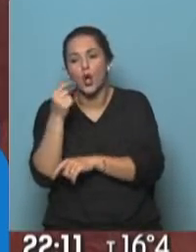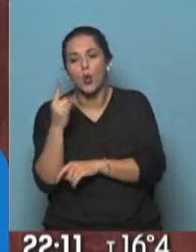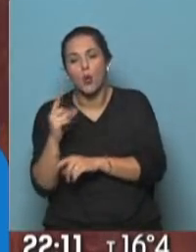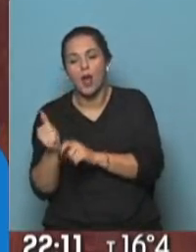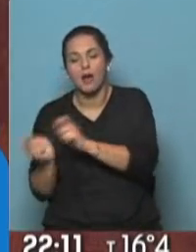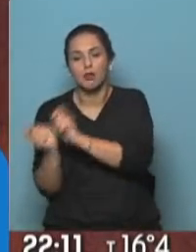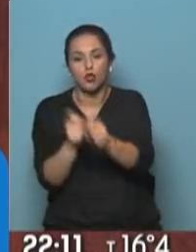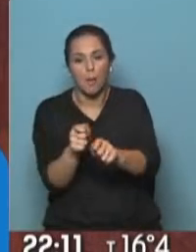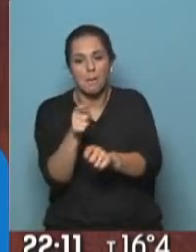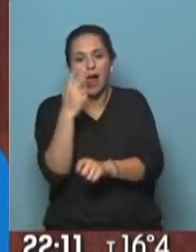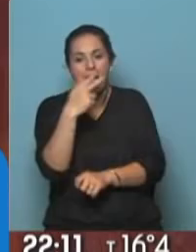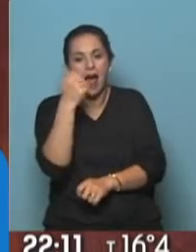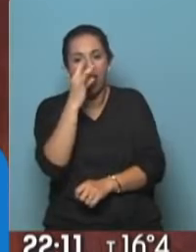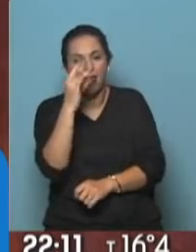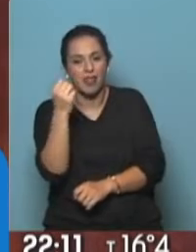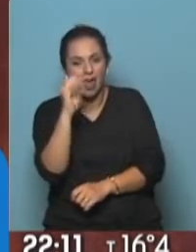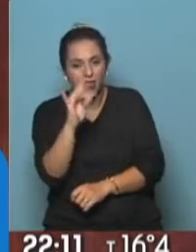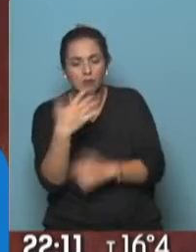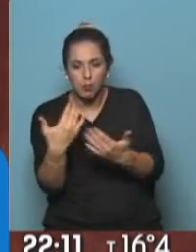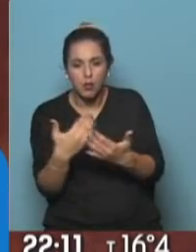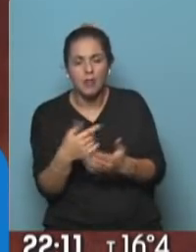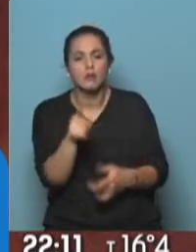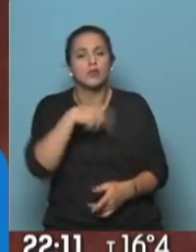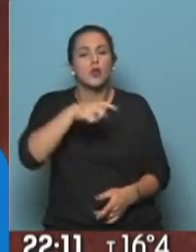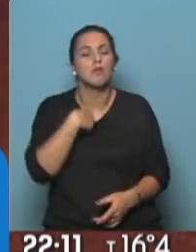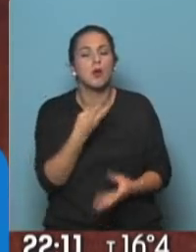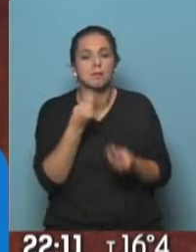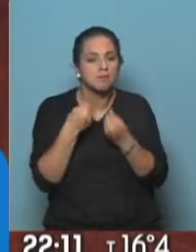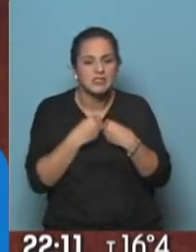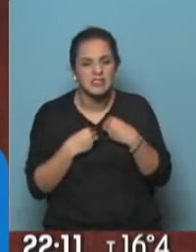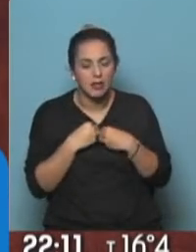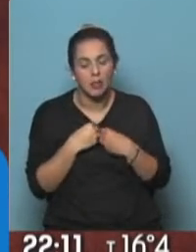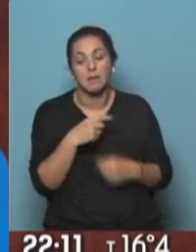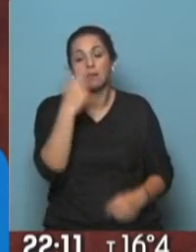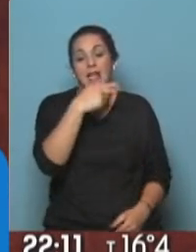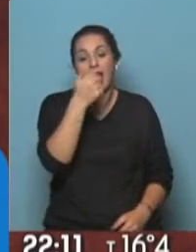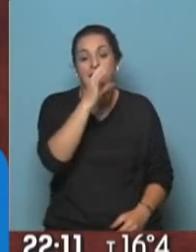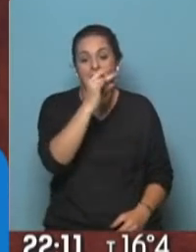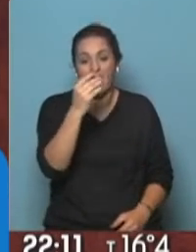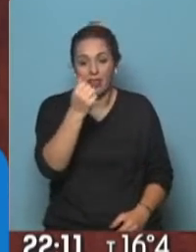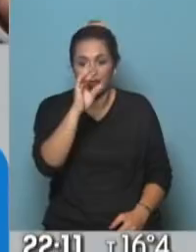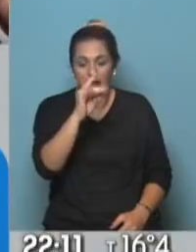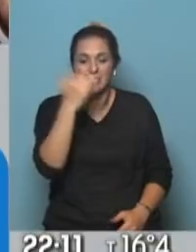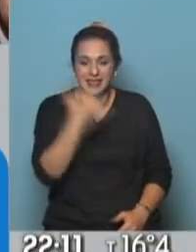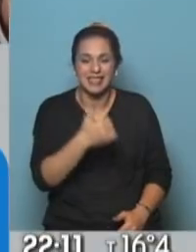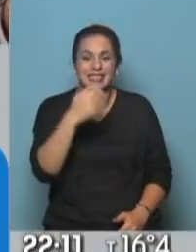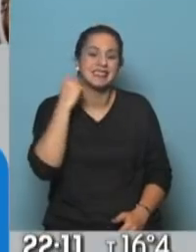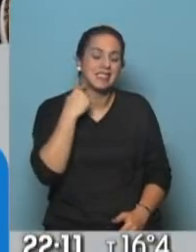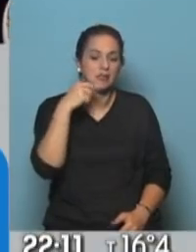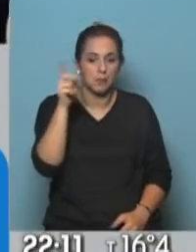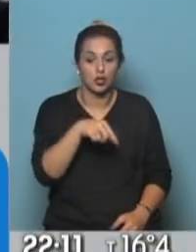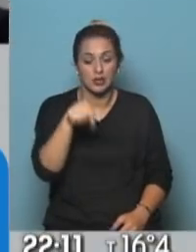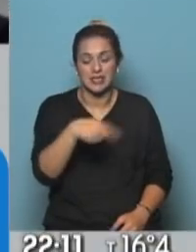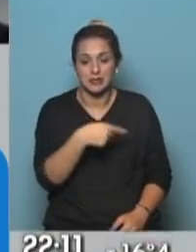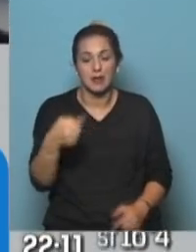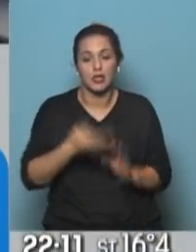está percibiendo eso? Por hora, como vos dizia no início do programa, Haddad tem 13%. Haddad subiu essa